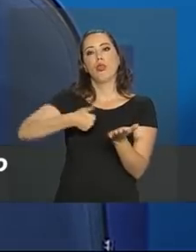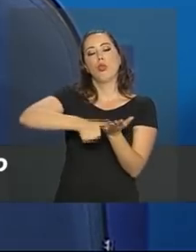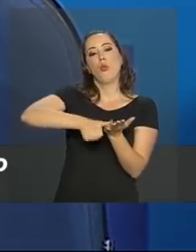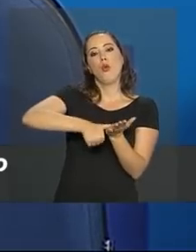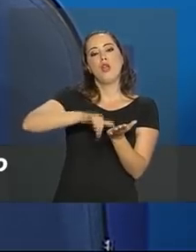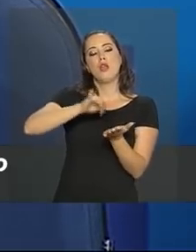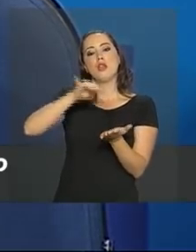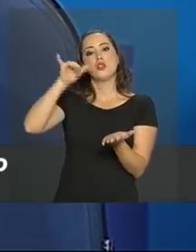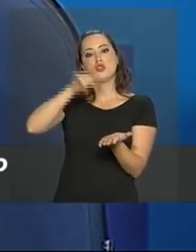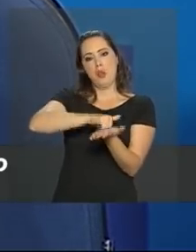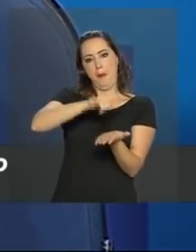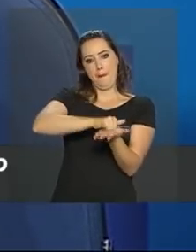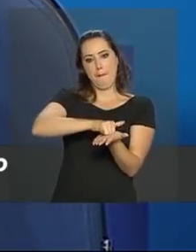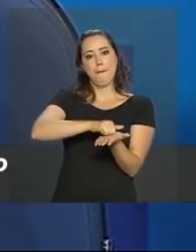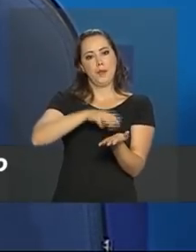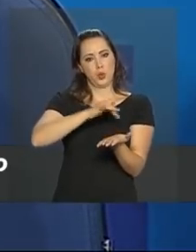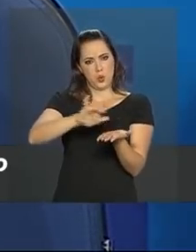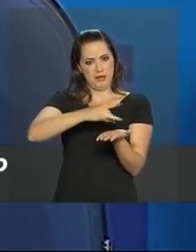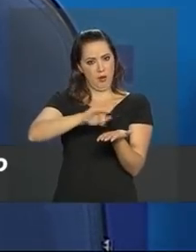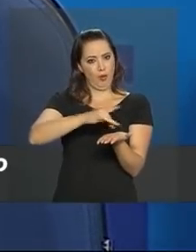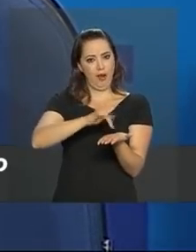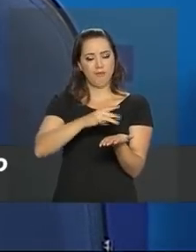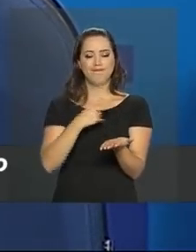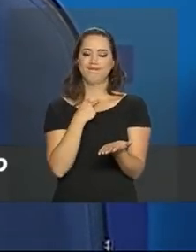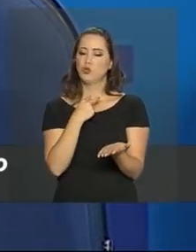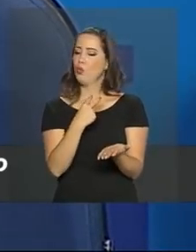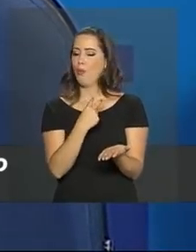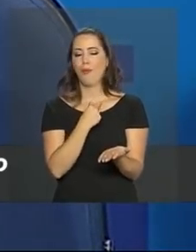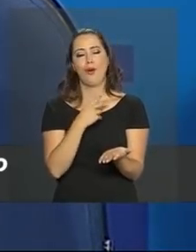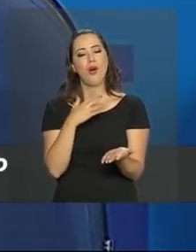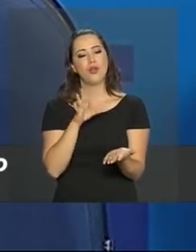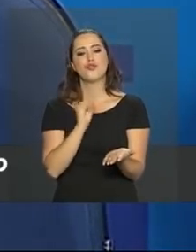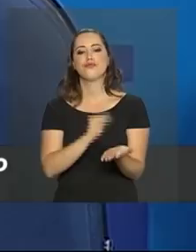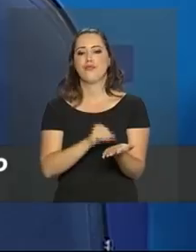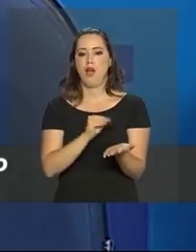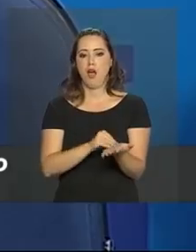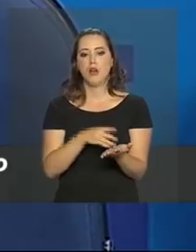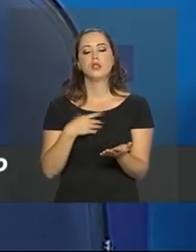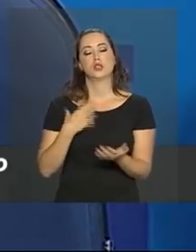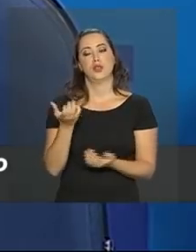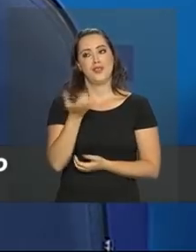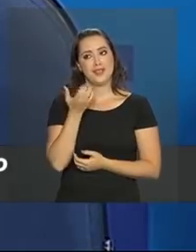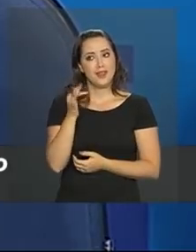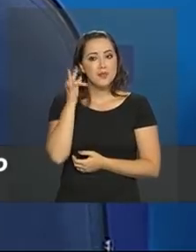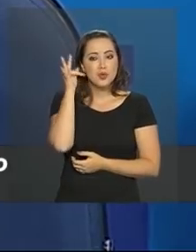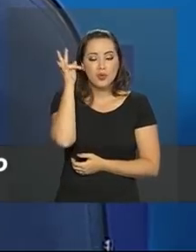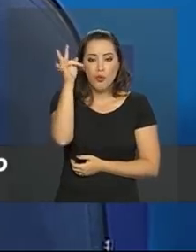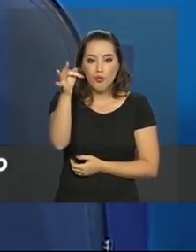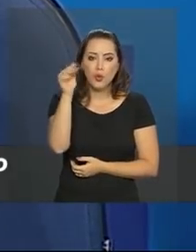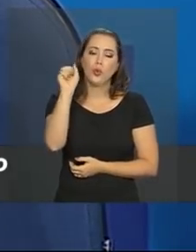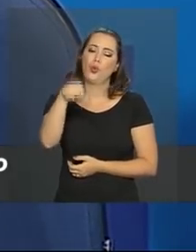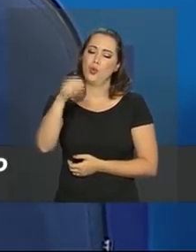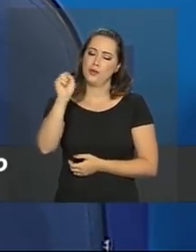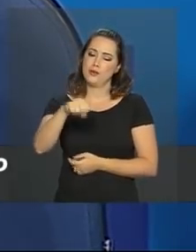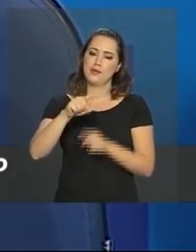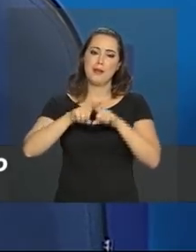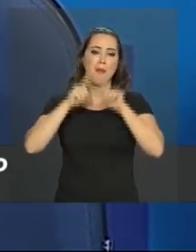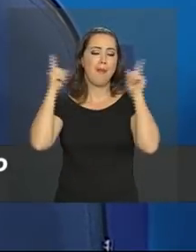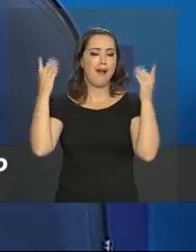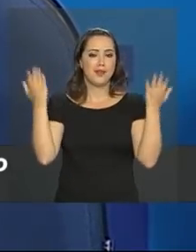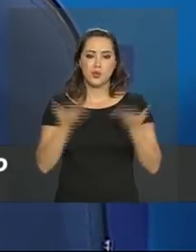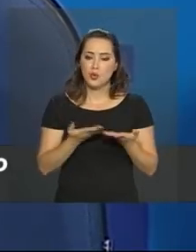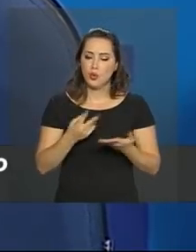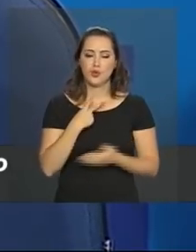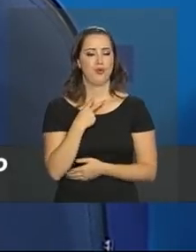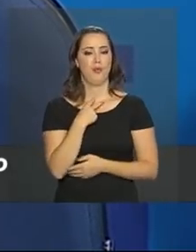por mais moderna que ela seja que esperamos seja uma tendência universal no brasil nós não podemos aceitá lá